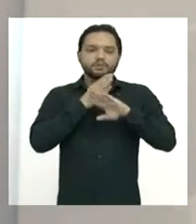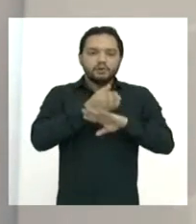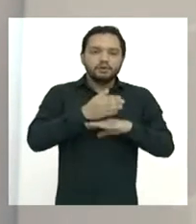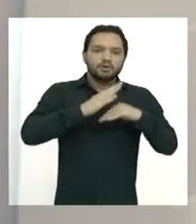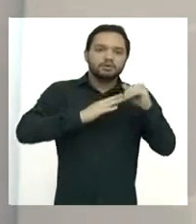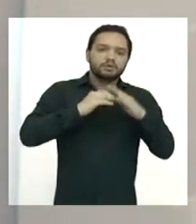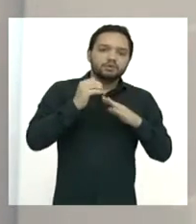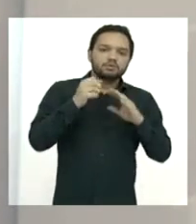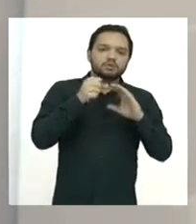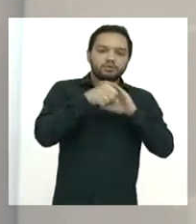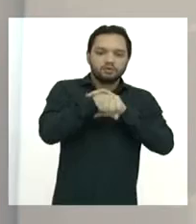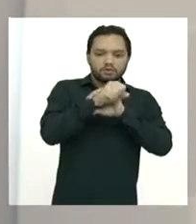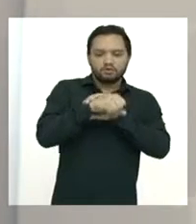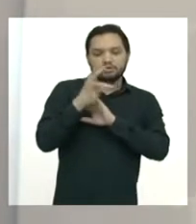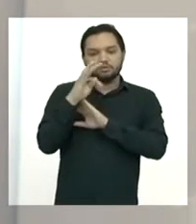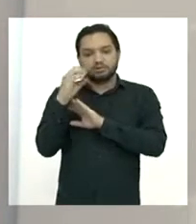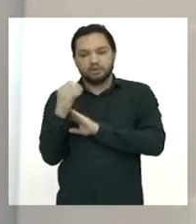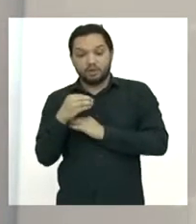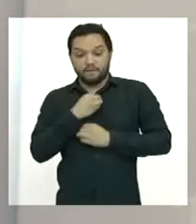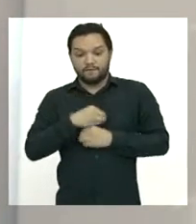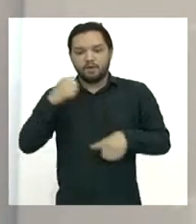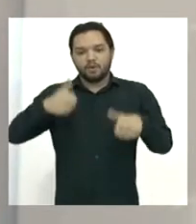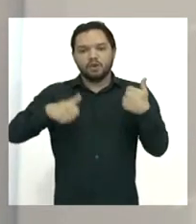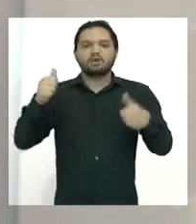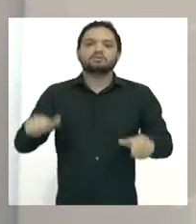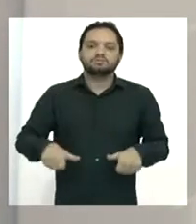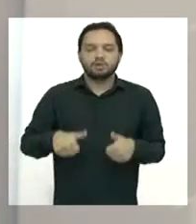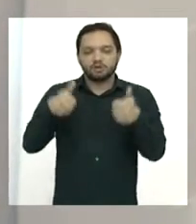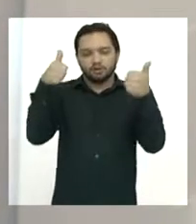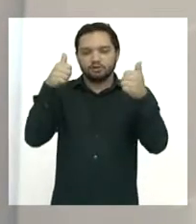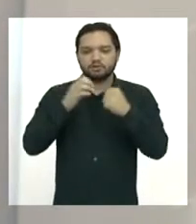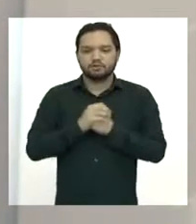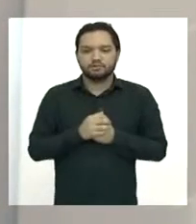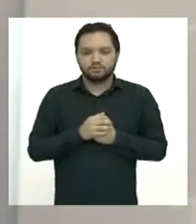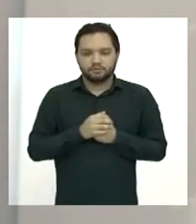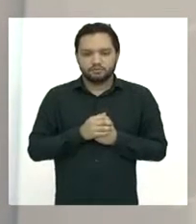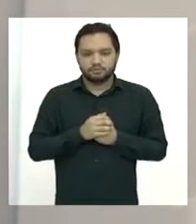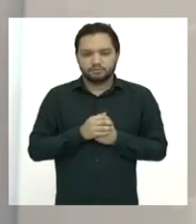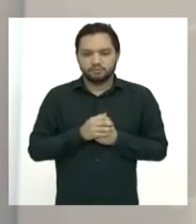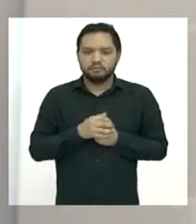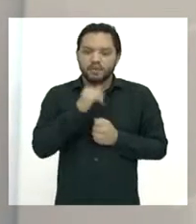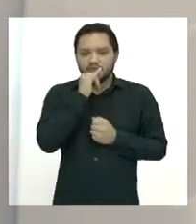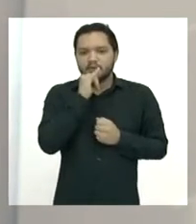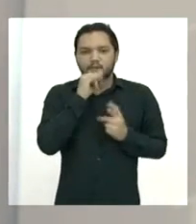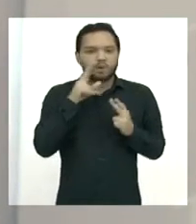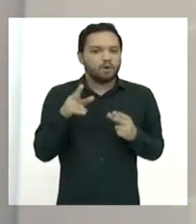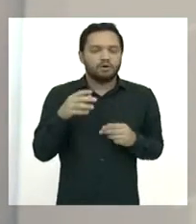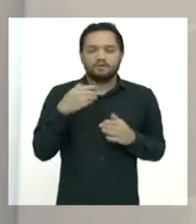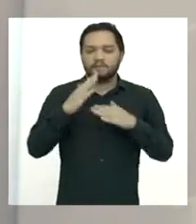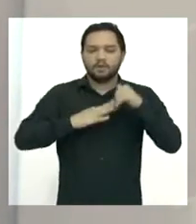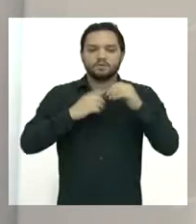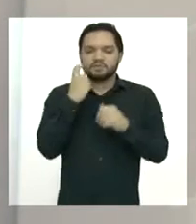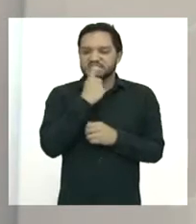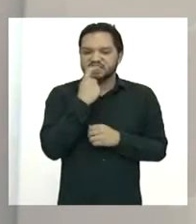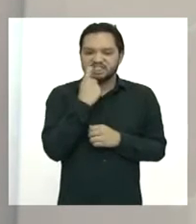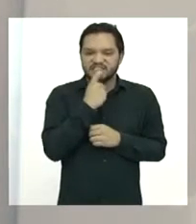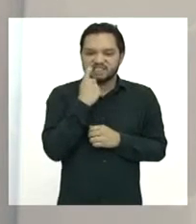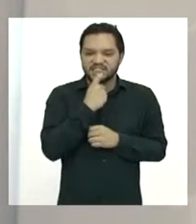ocupacional, mais qualidade de vida ela vai ter. Tá? Daqui a pouco vai ser como ir num dentista. A gente vai